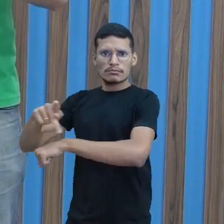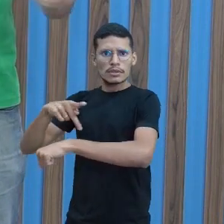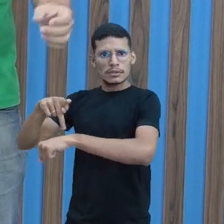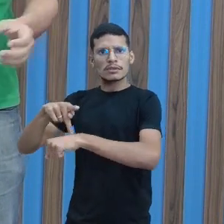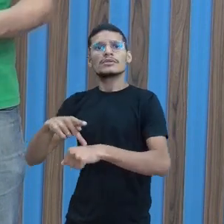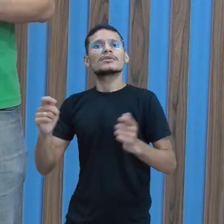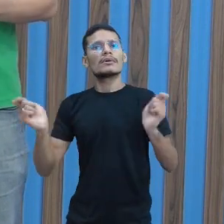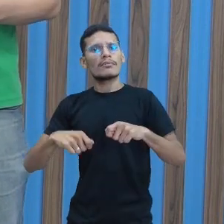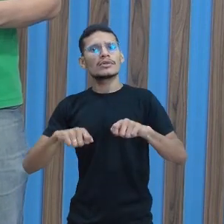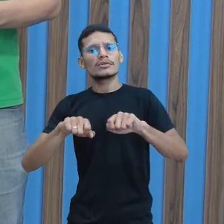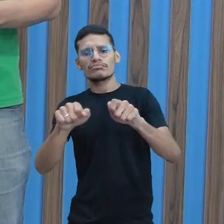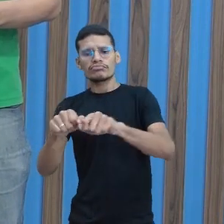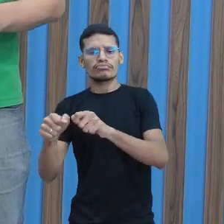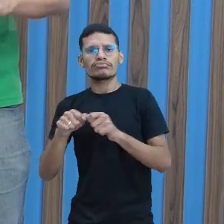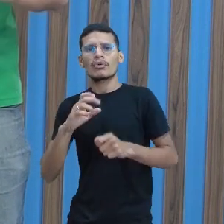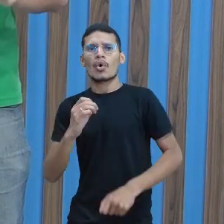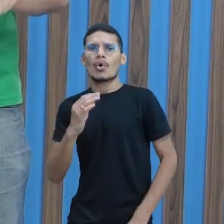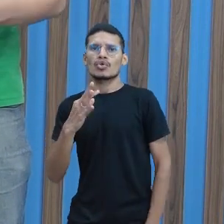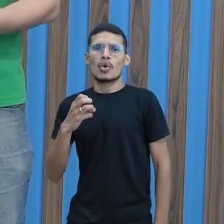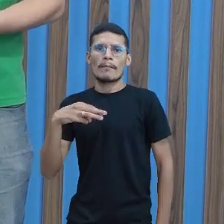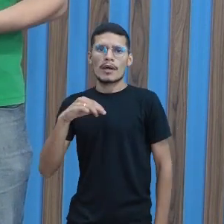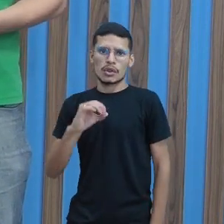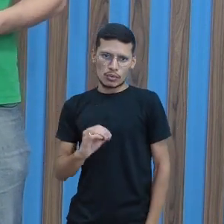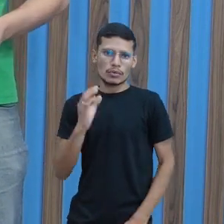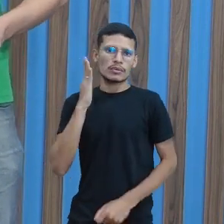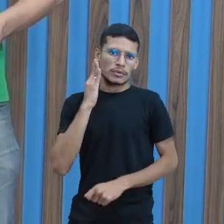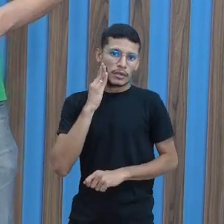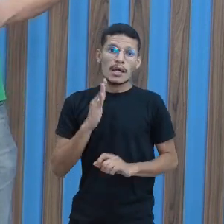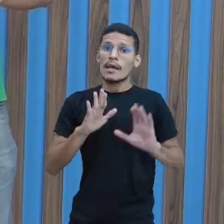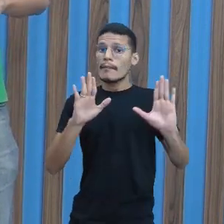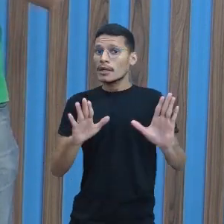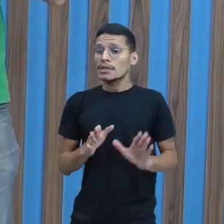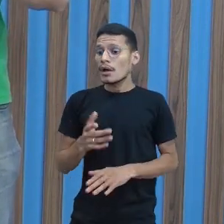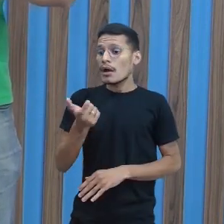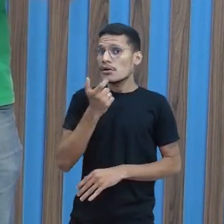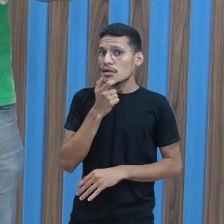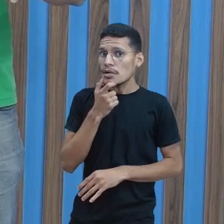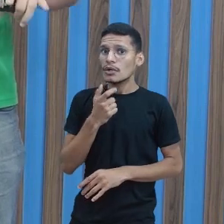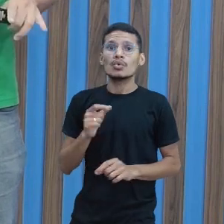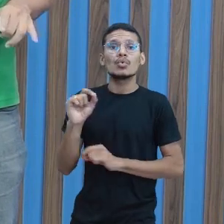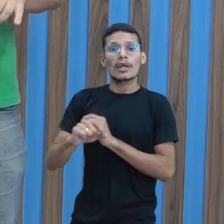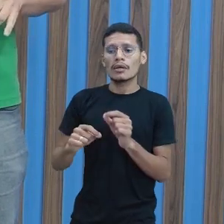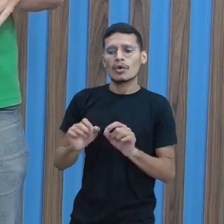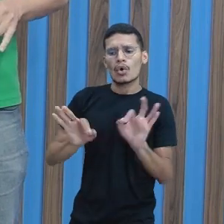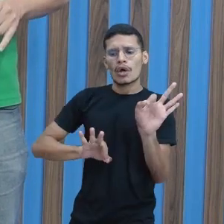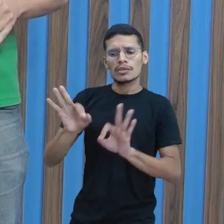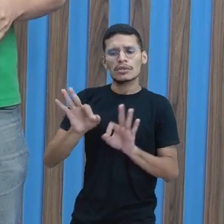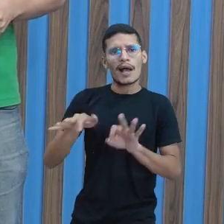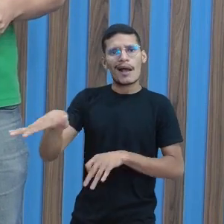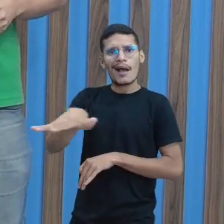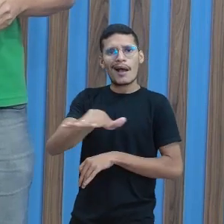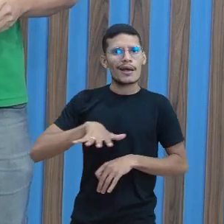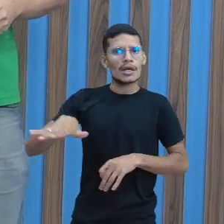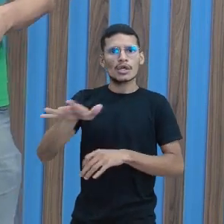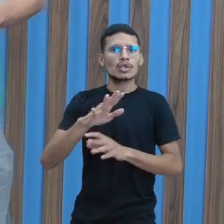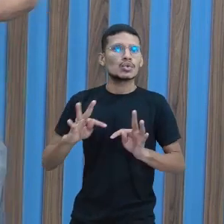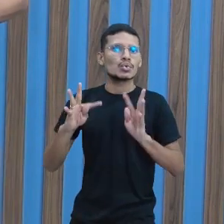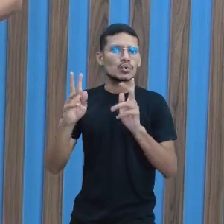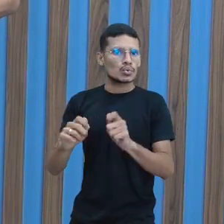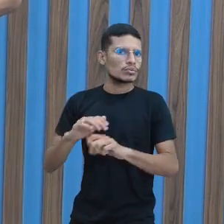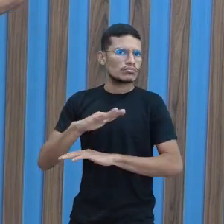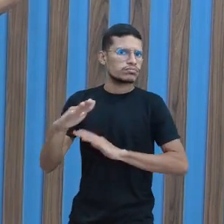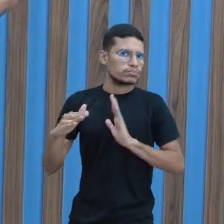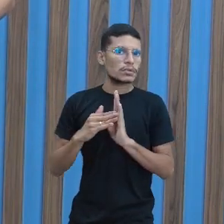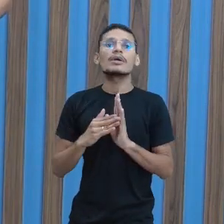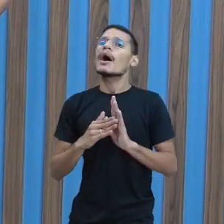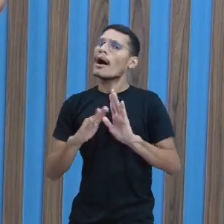a fragmentação do Império Otomano, tá certo? Então, desse modo, os ingleses passam a administrar toda a área. E aí onde a